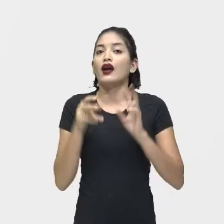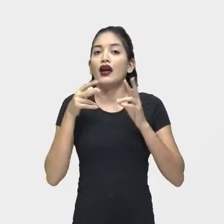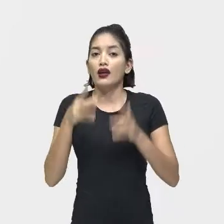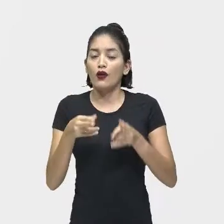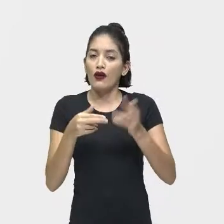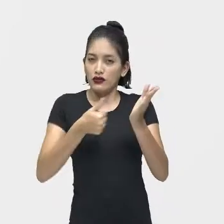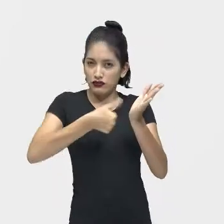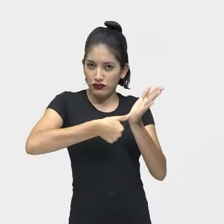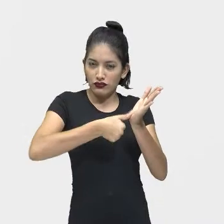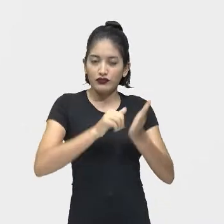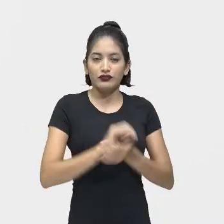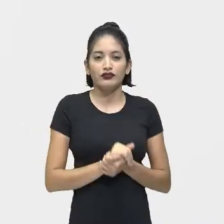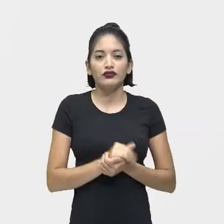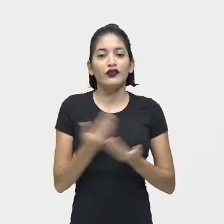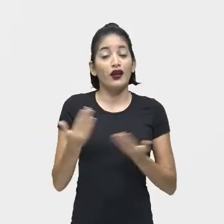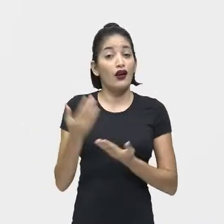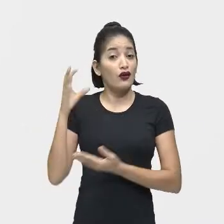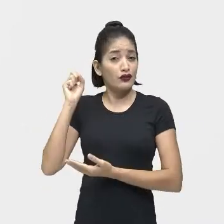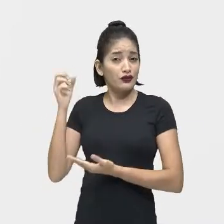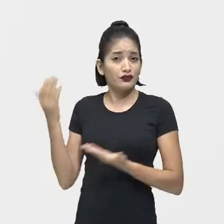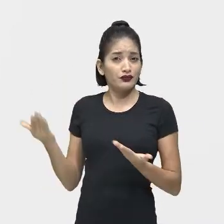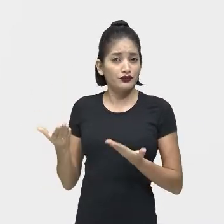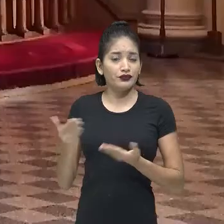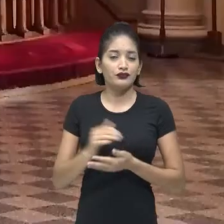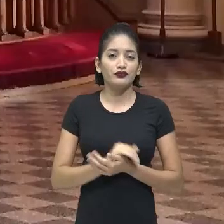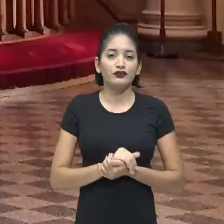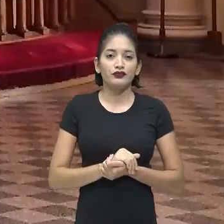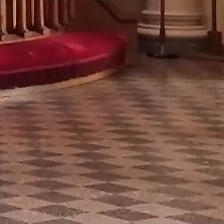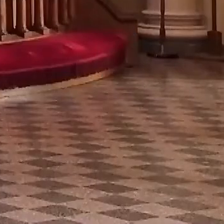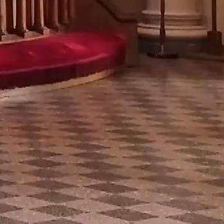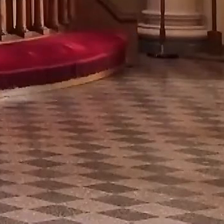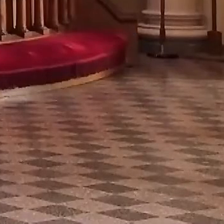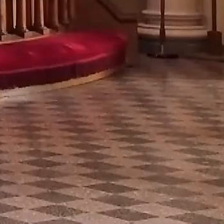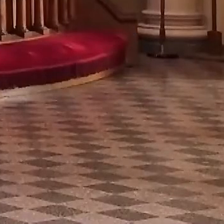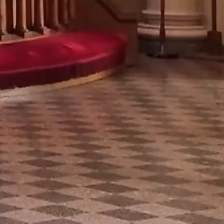digitais. Vamos ver? Vamos ouvir?